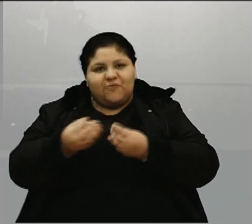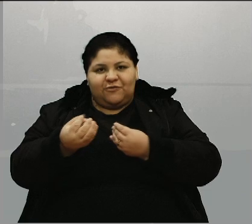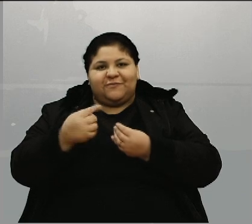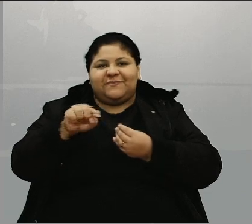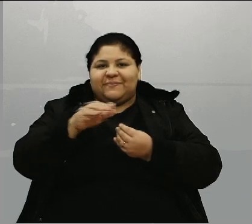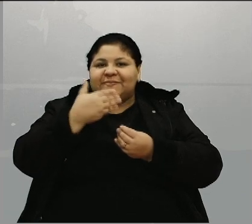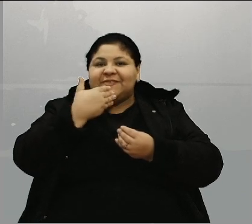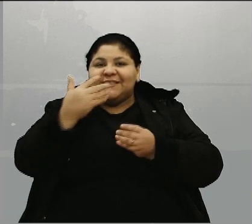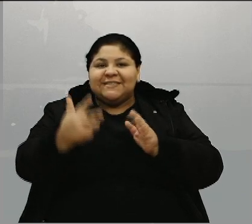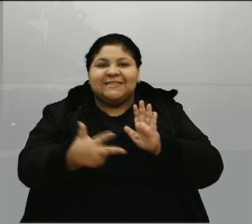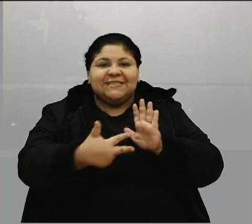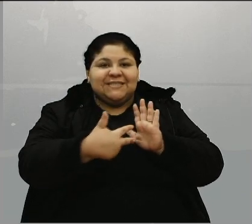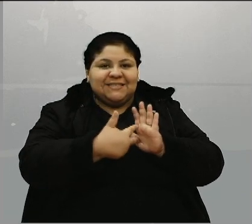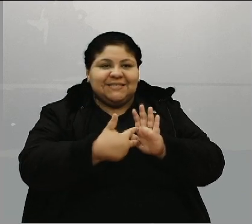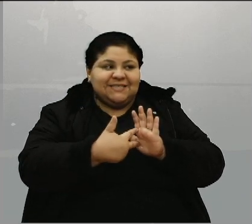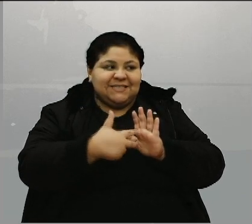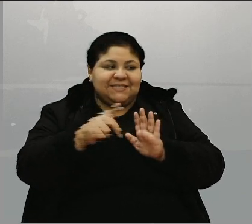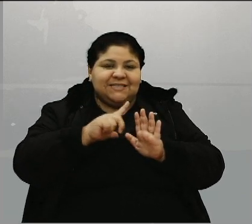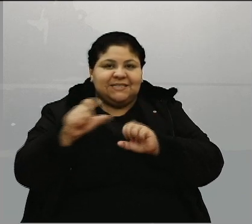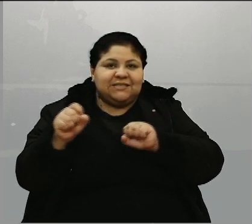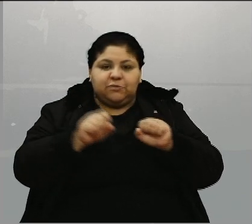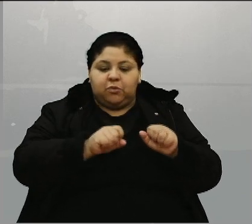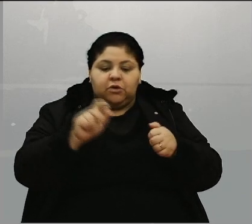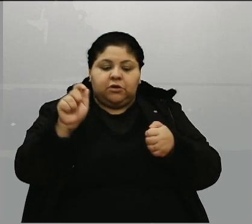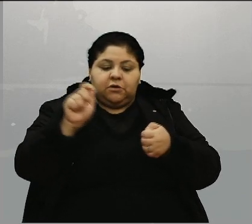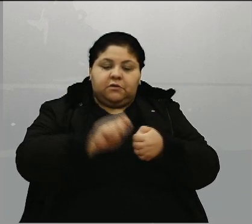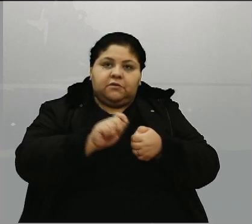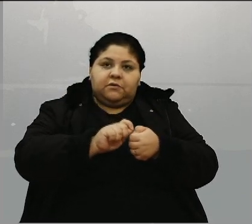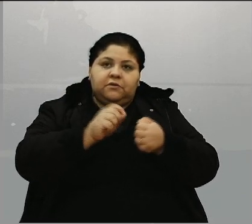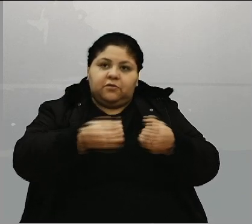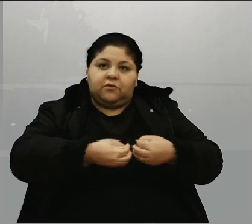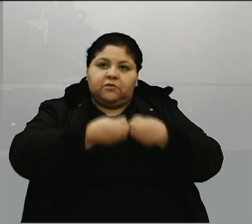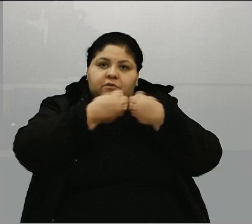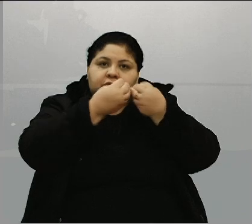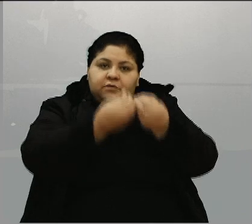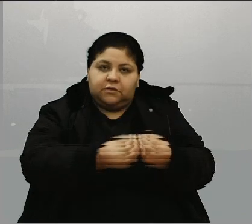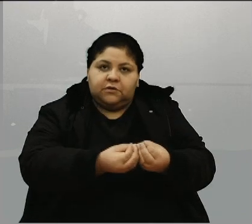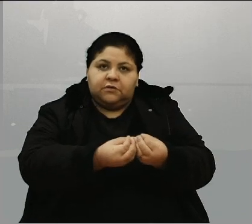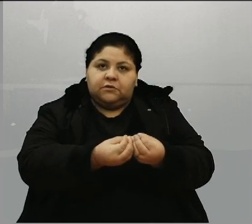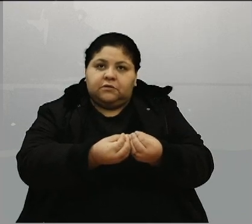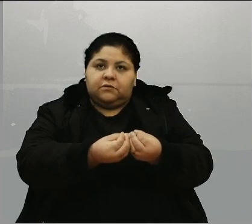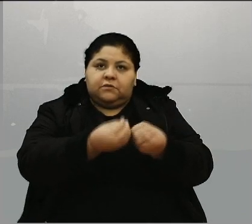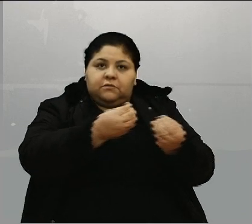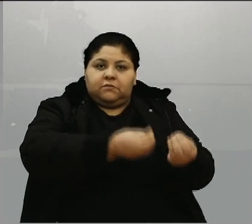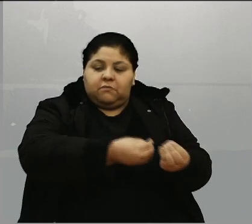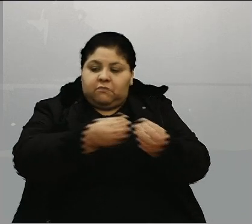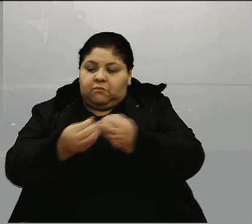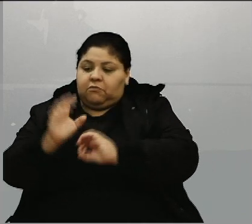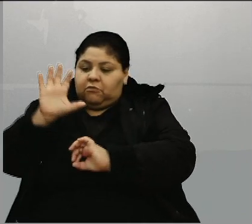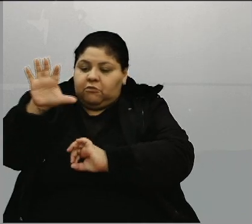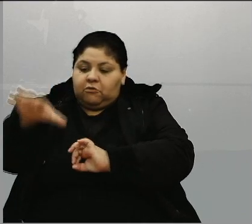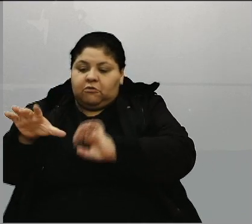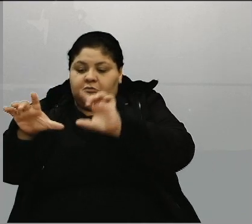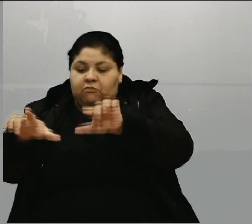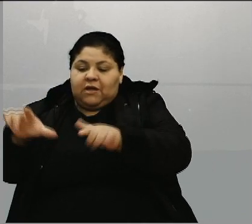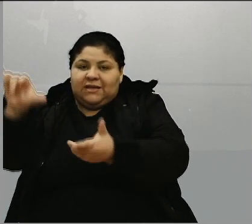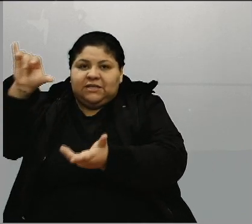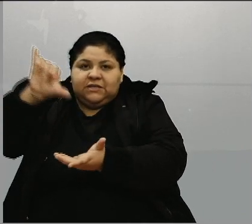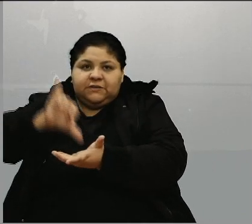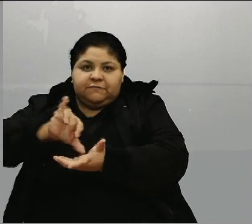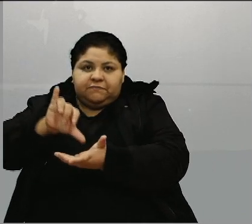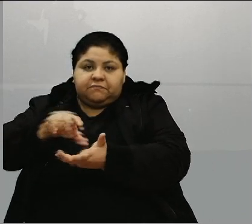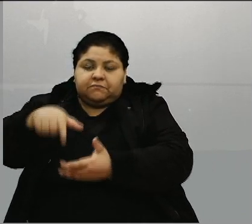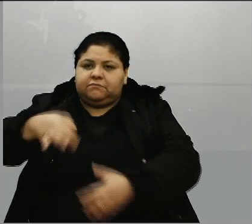pede atenção, quem tem condições que possa fazer essas doações, se dirijam então a estes centros. Aqui